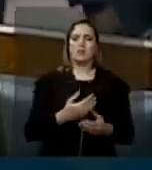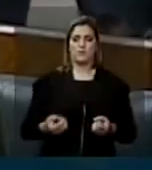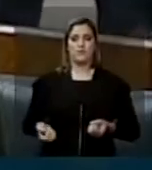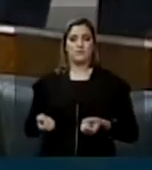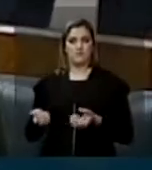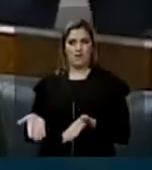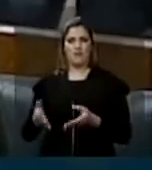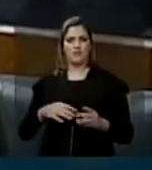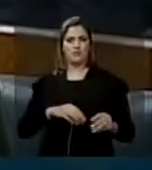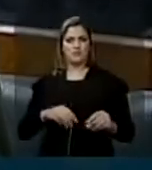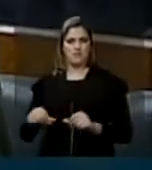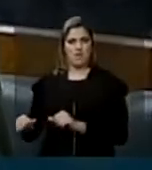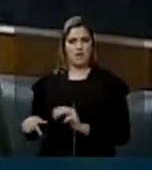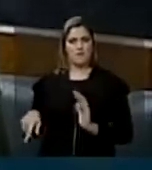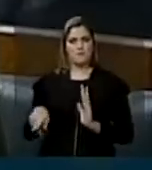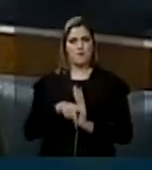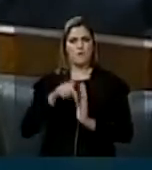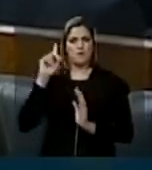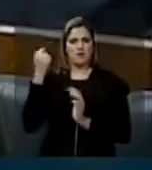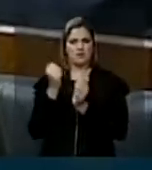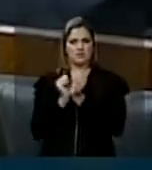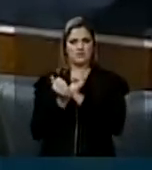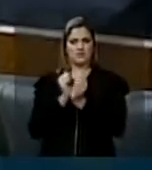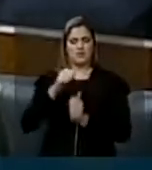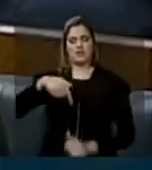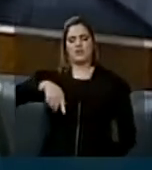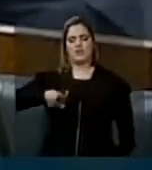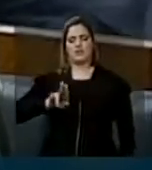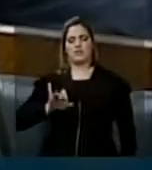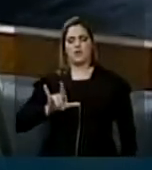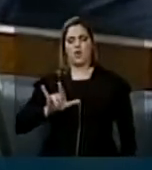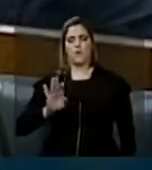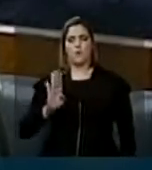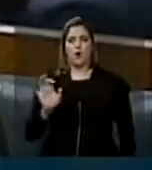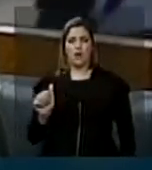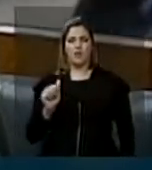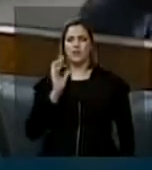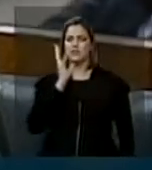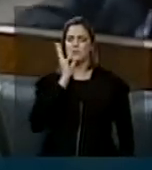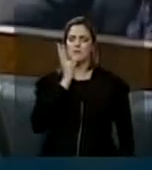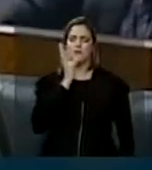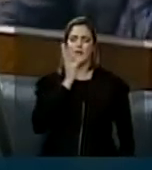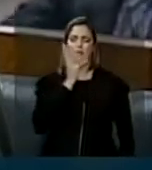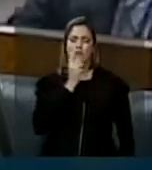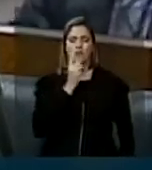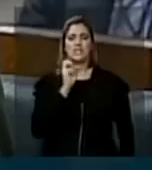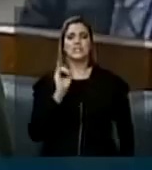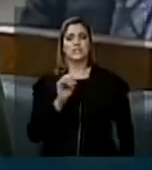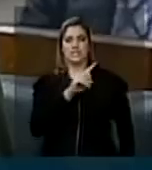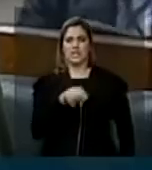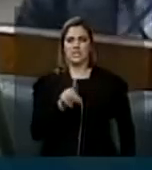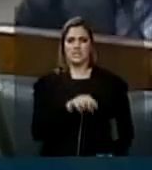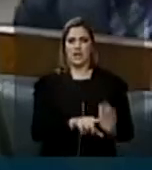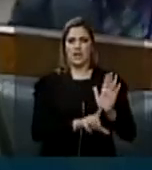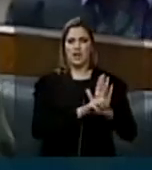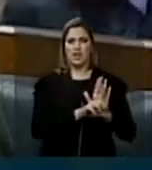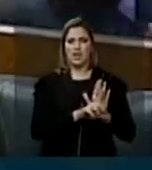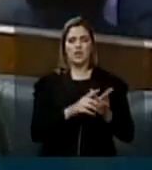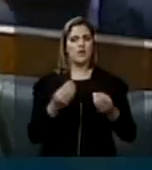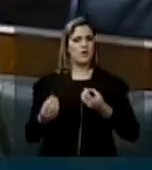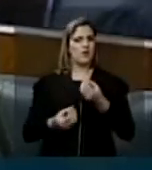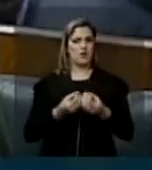demarcação de terras quilombola tem sido muito lento no país anular o Marco legal é apostar na